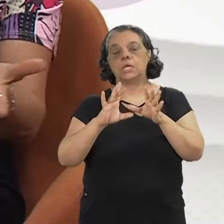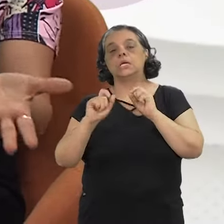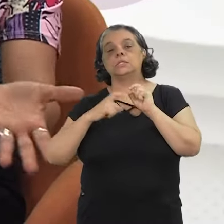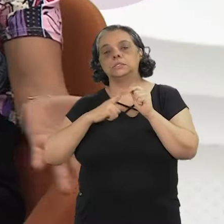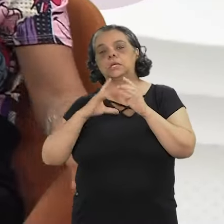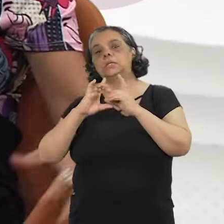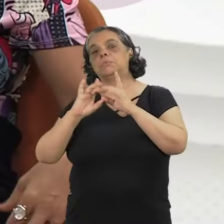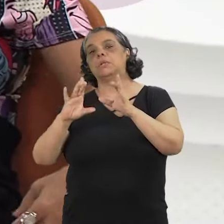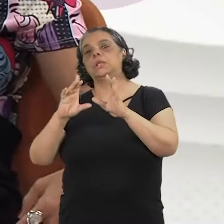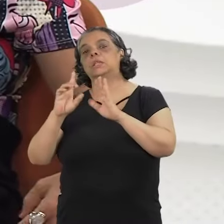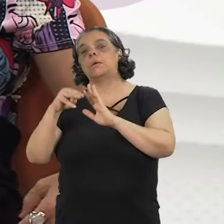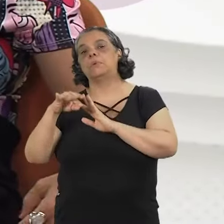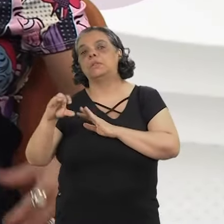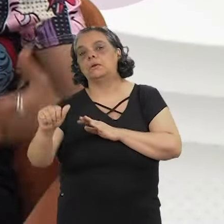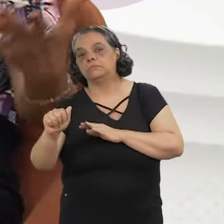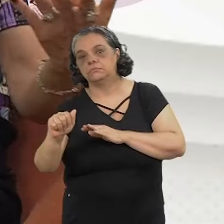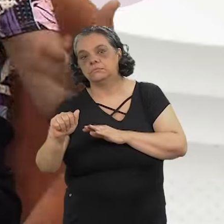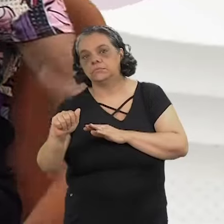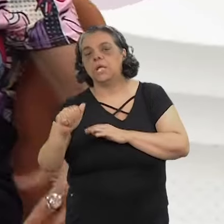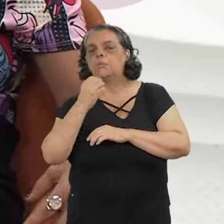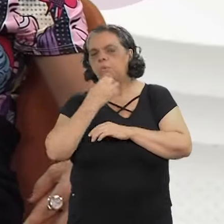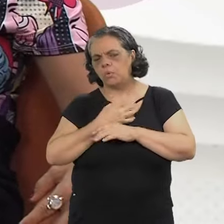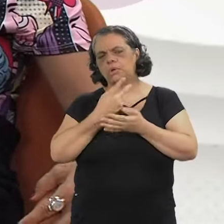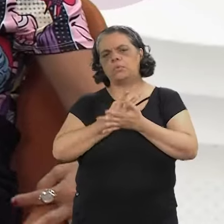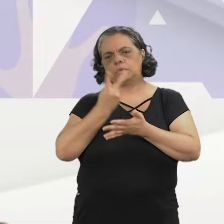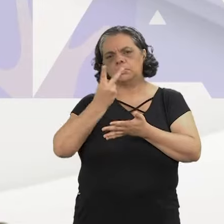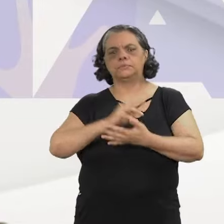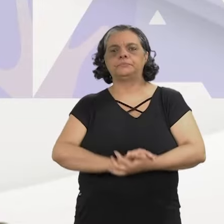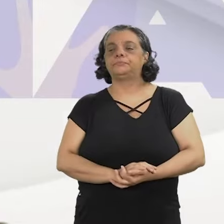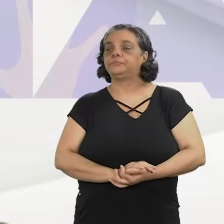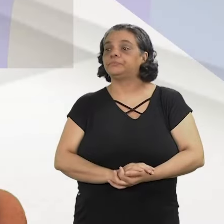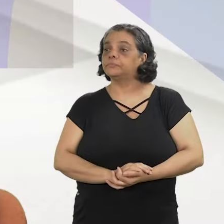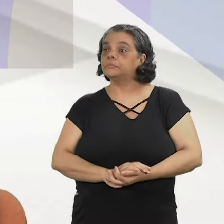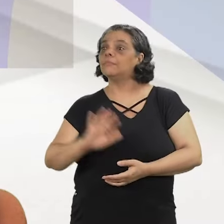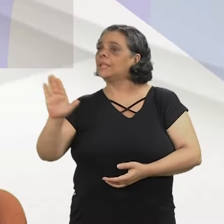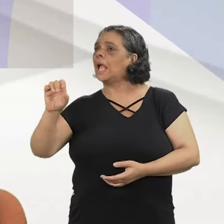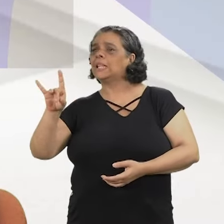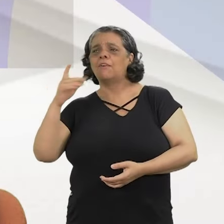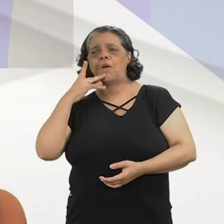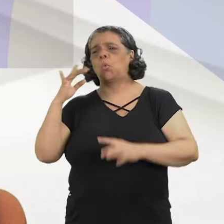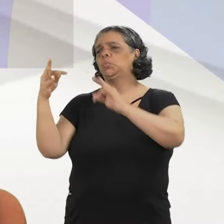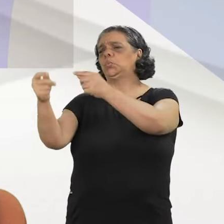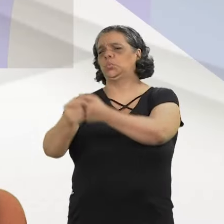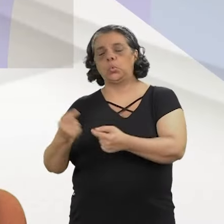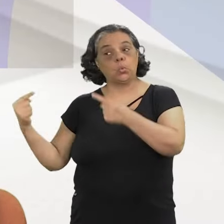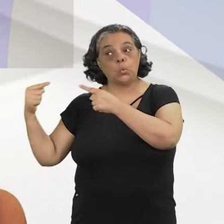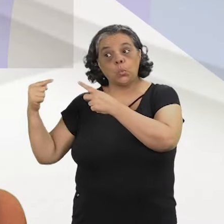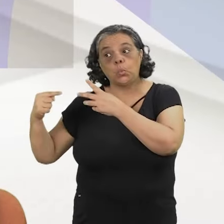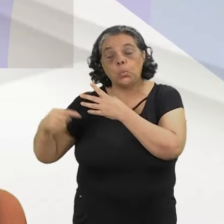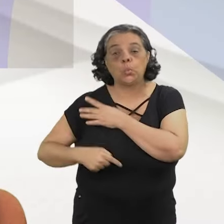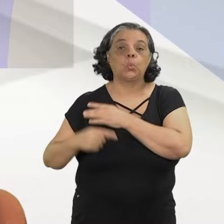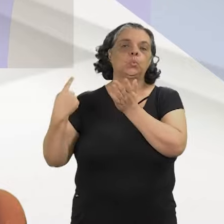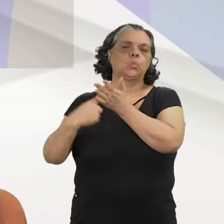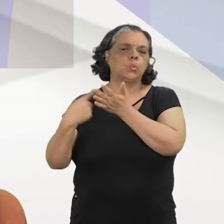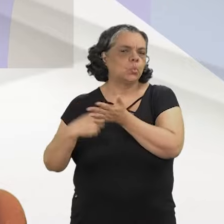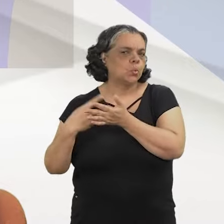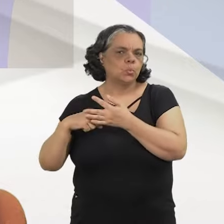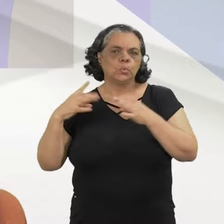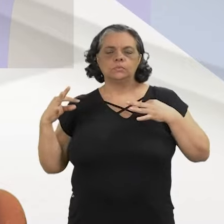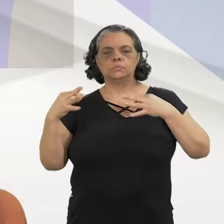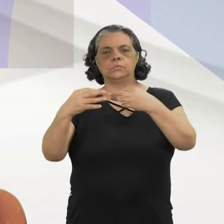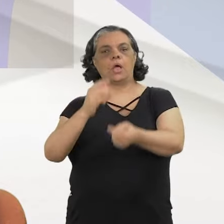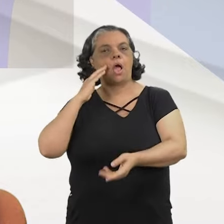permitem sim a democratização da mídia que bom seria se isso acontecesse mar Andréa falou tudo né Eu concordo com ela eu